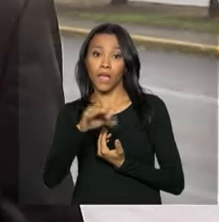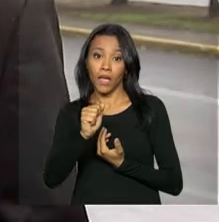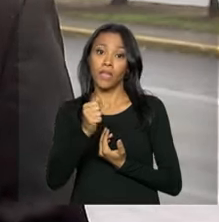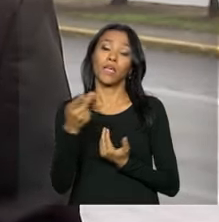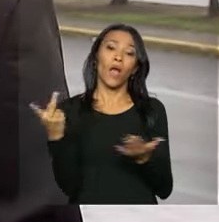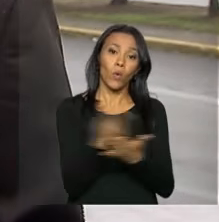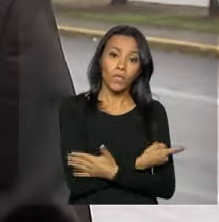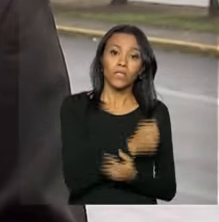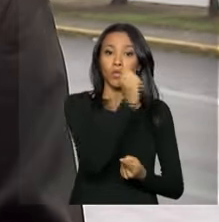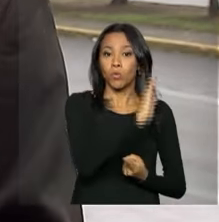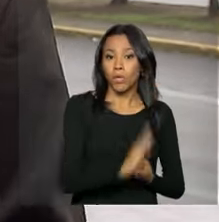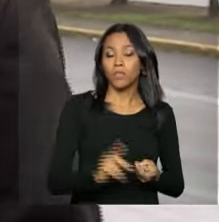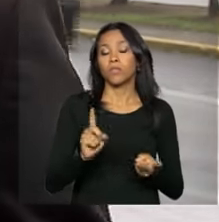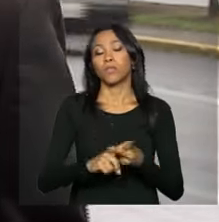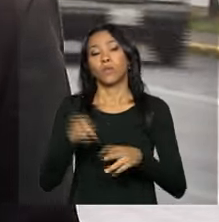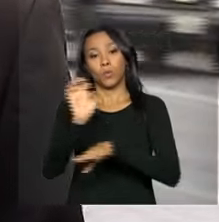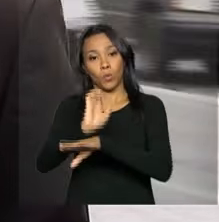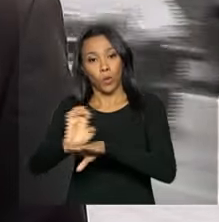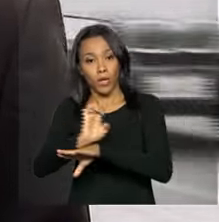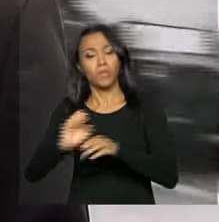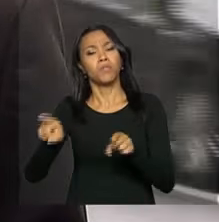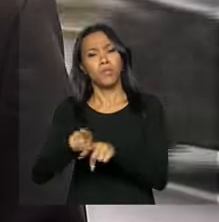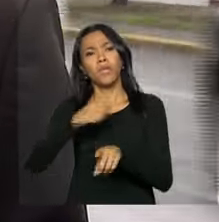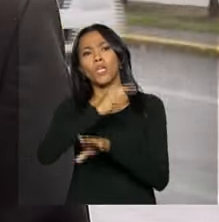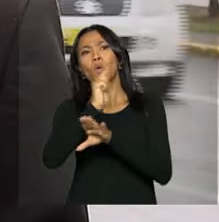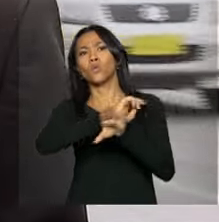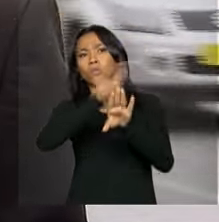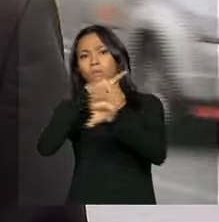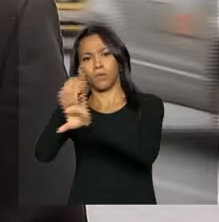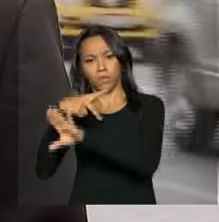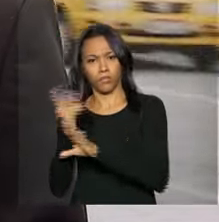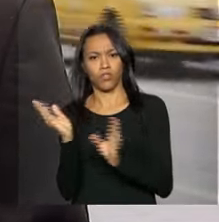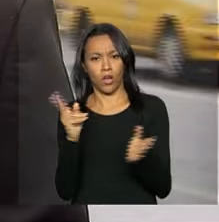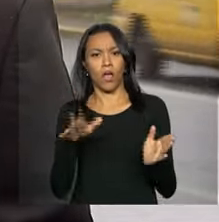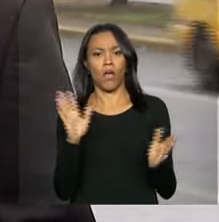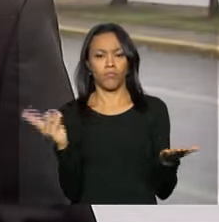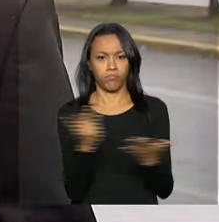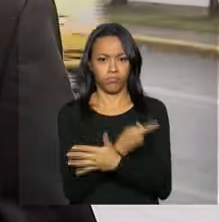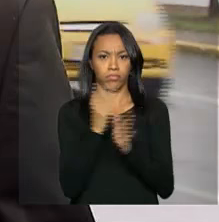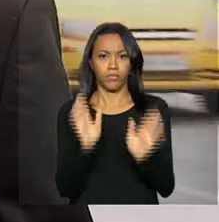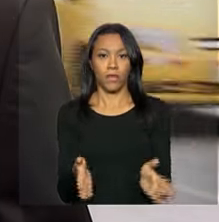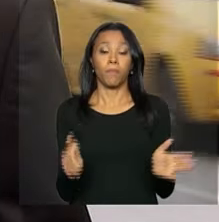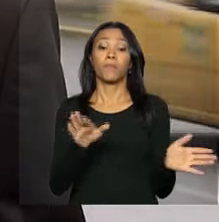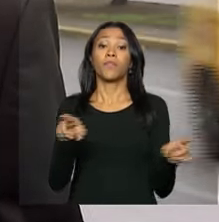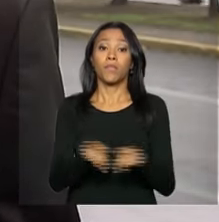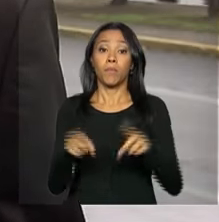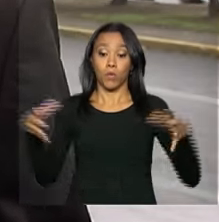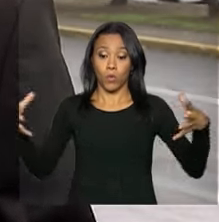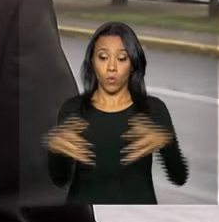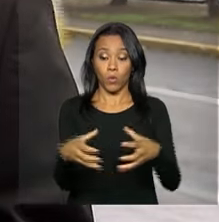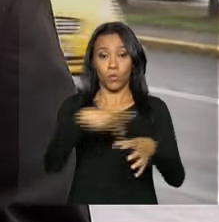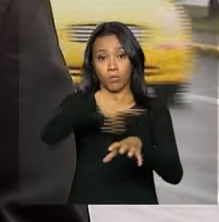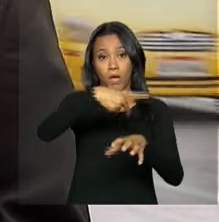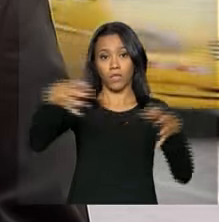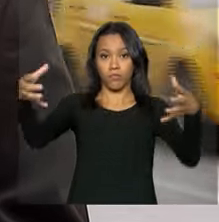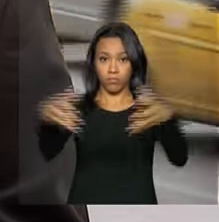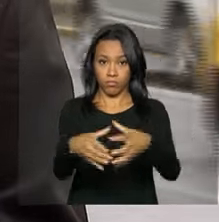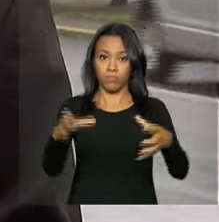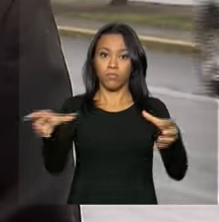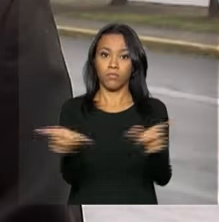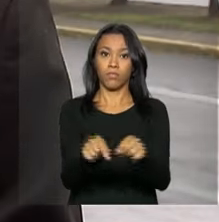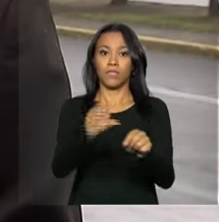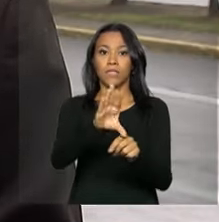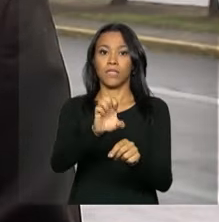no Equador, no Brasil e também em outros países. Os chefes de Estado e de governo dos países que integram a CELAC se reúnem na